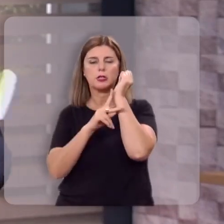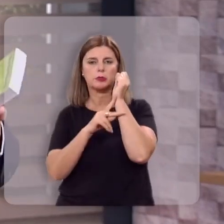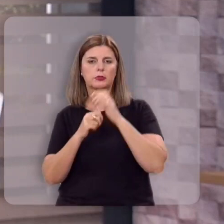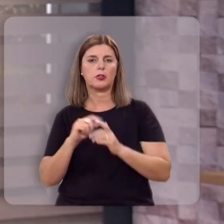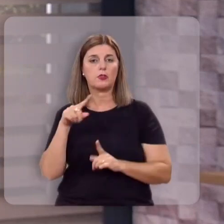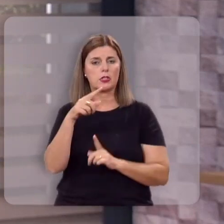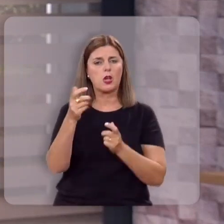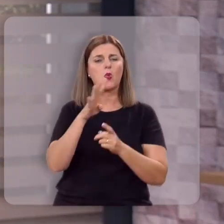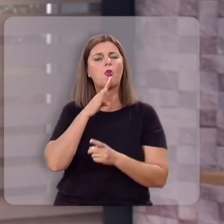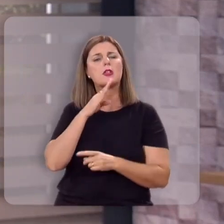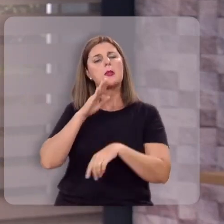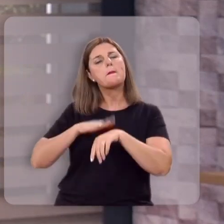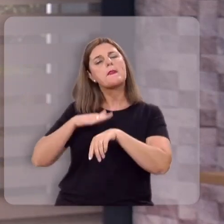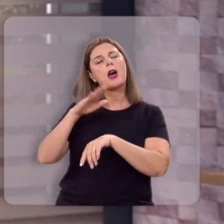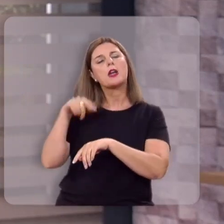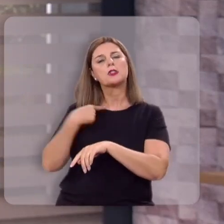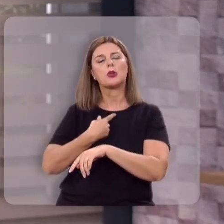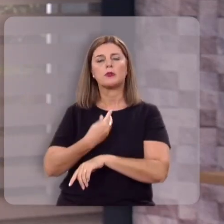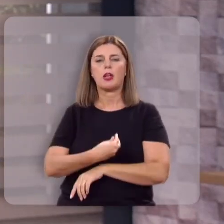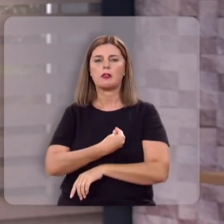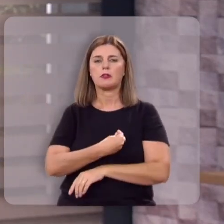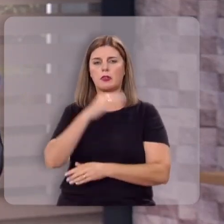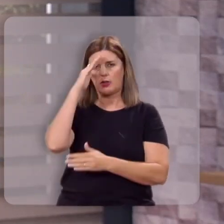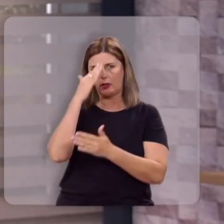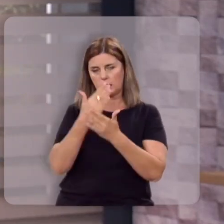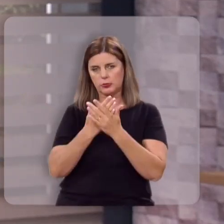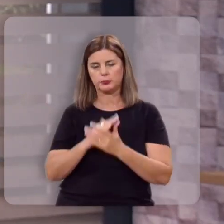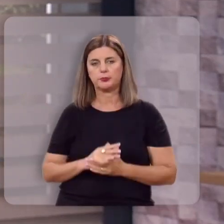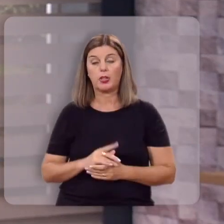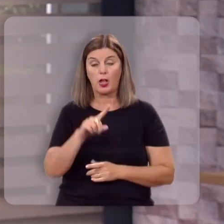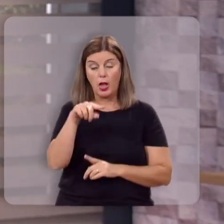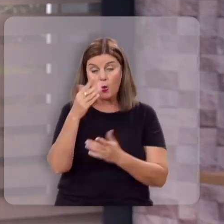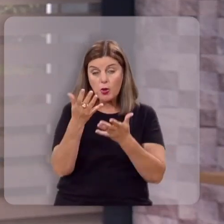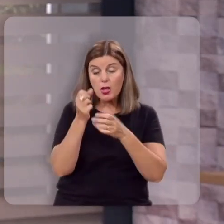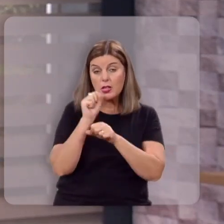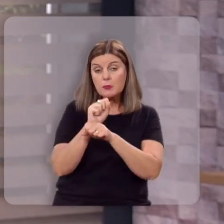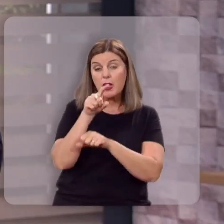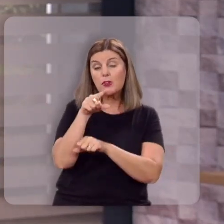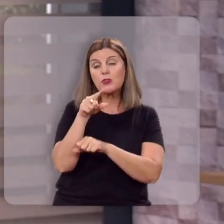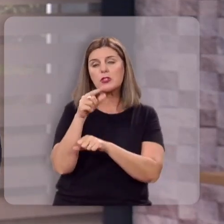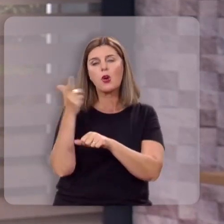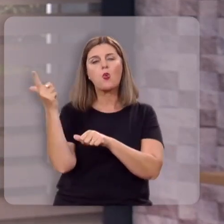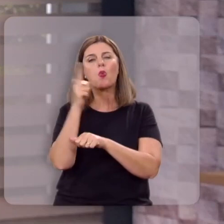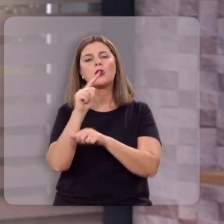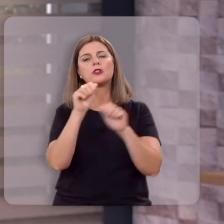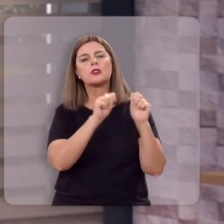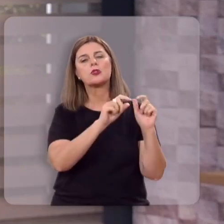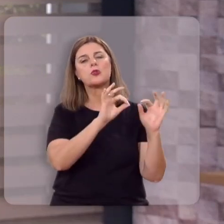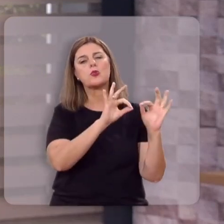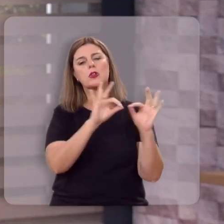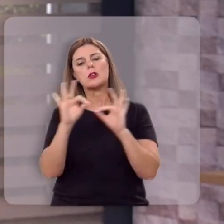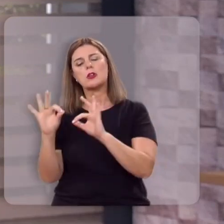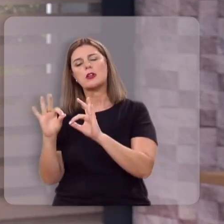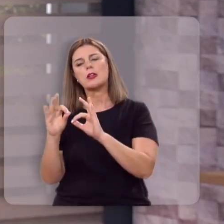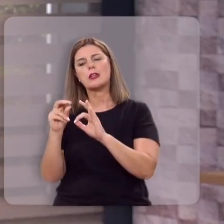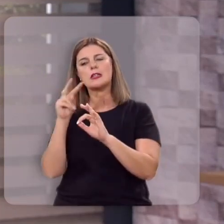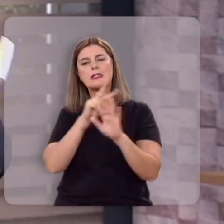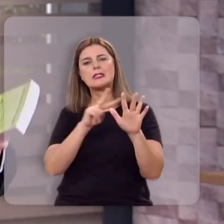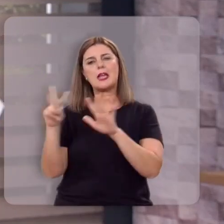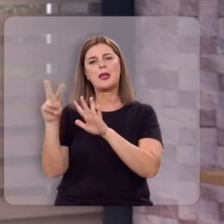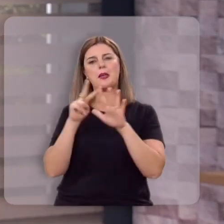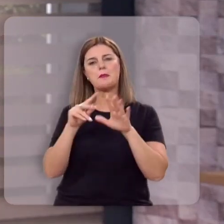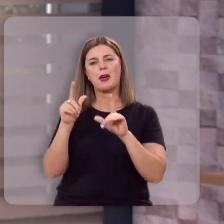você conhecer um pouco mais aquilo que nós cremos. E espero que você possa nos acompanhar semana a